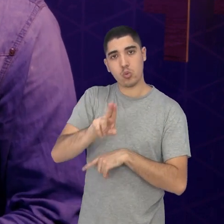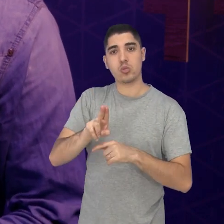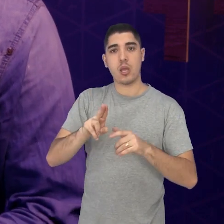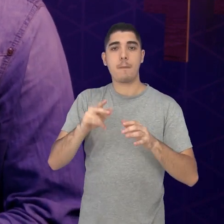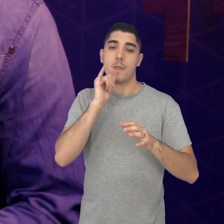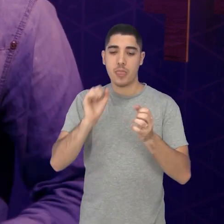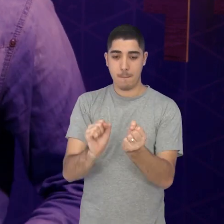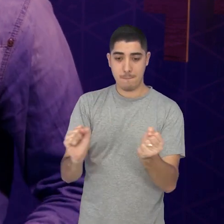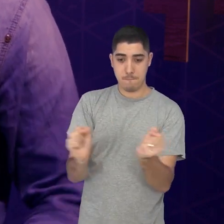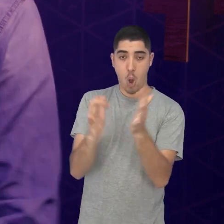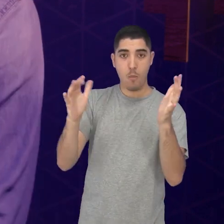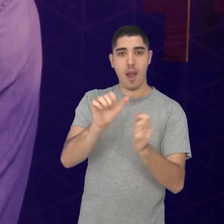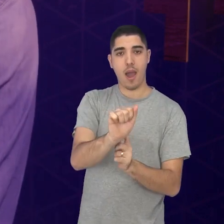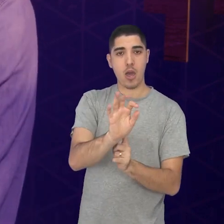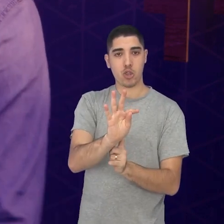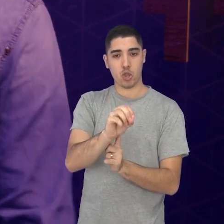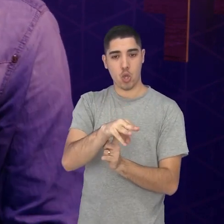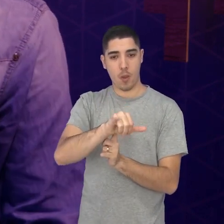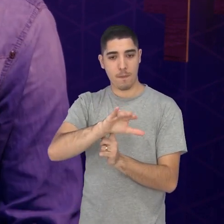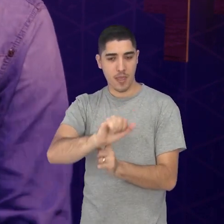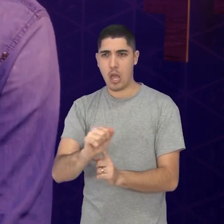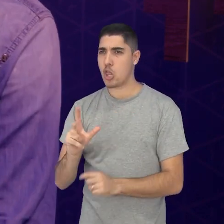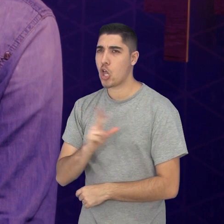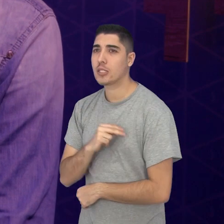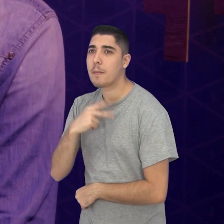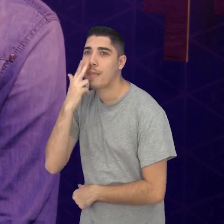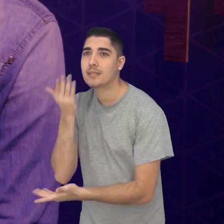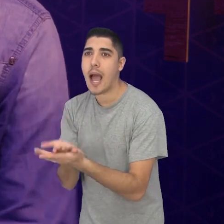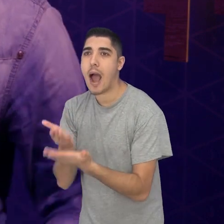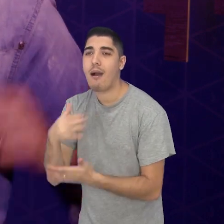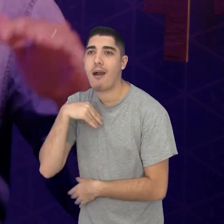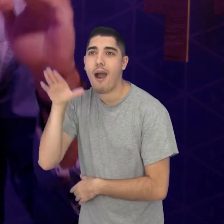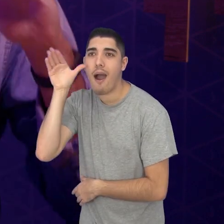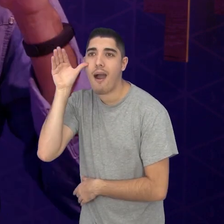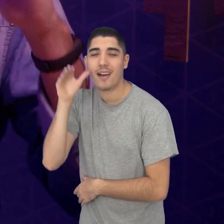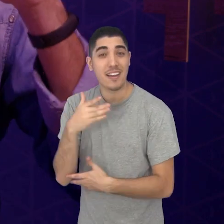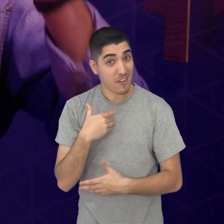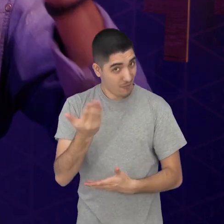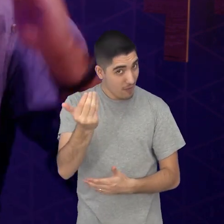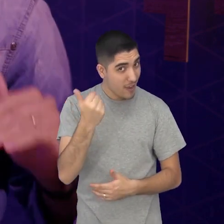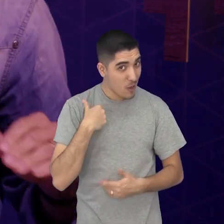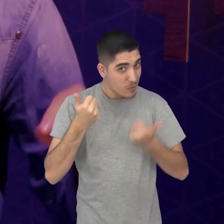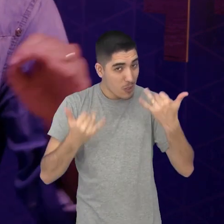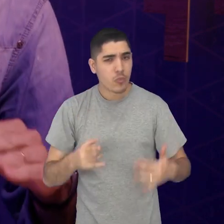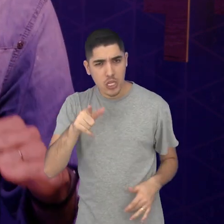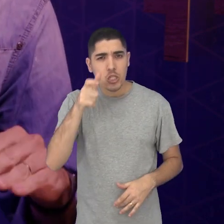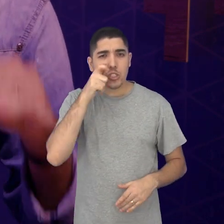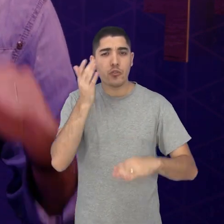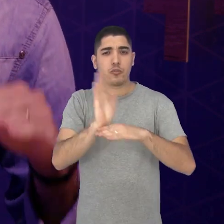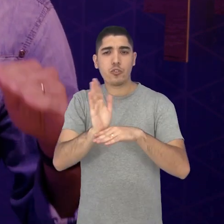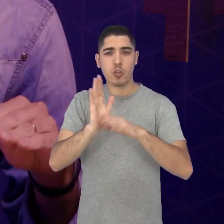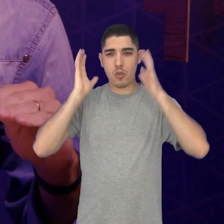fissão nuclear. A bomba atômica, fissão nuclear. Eu tô me sentindo uma aula de ciências. Vai, continua. Vem na minha, Tô vem na minha. indo. Você já